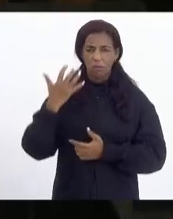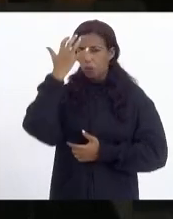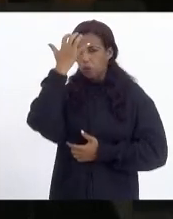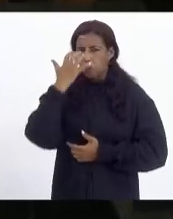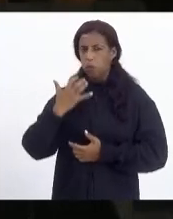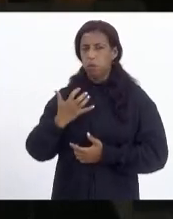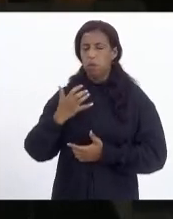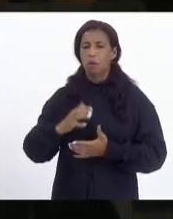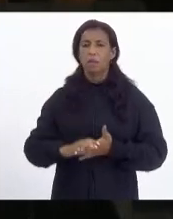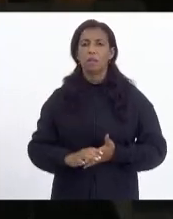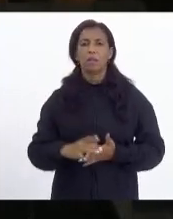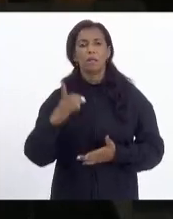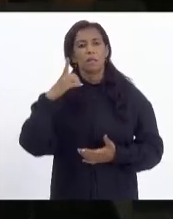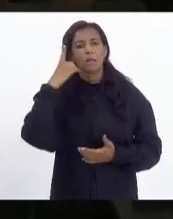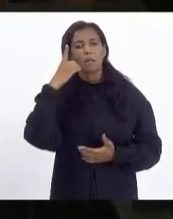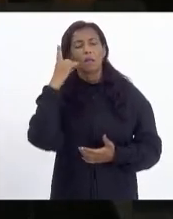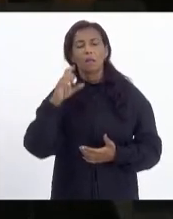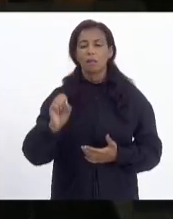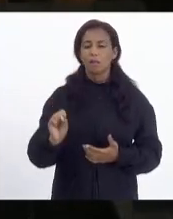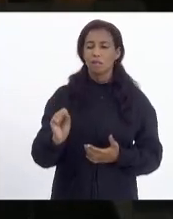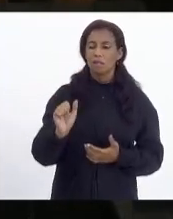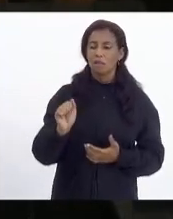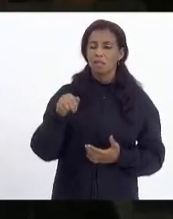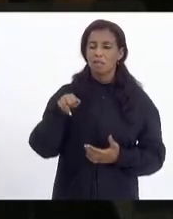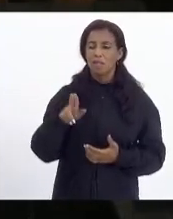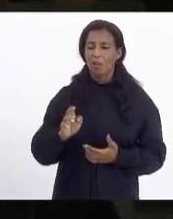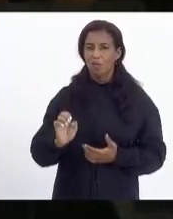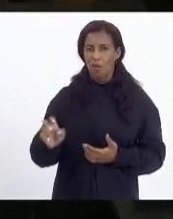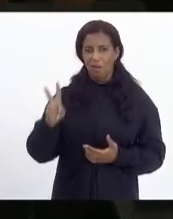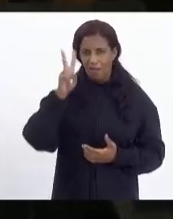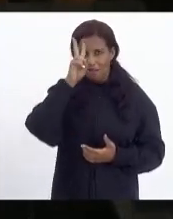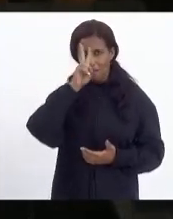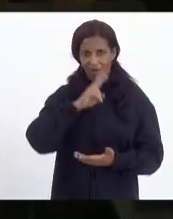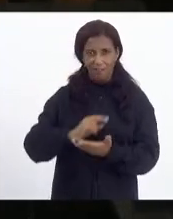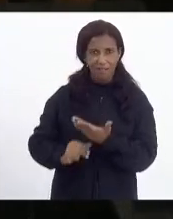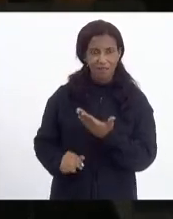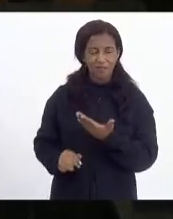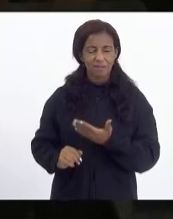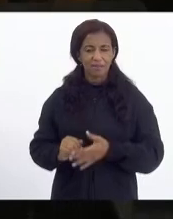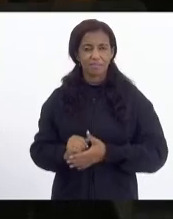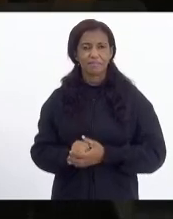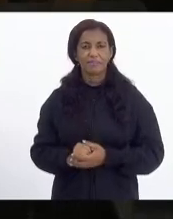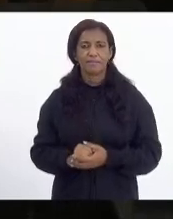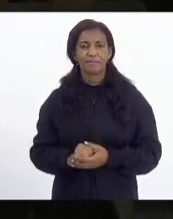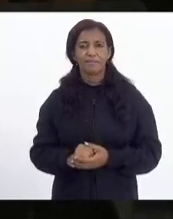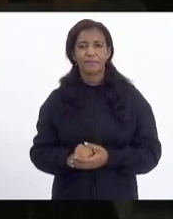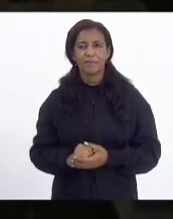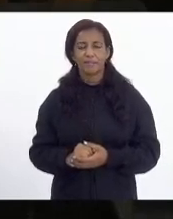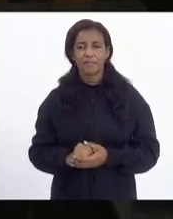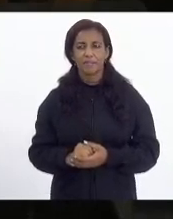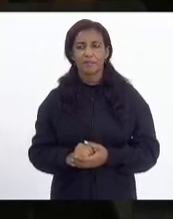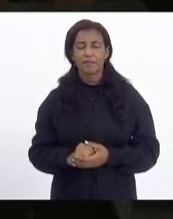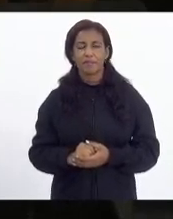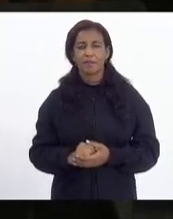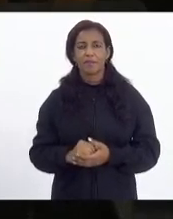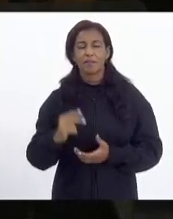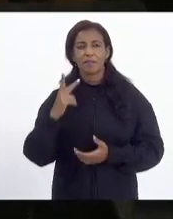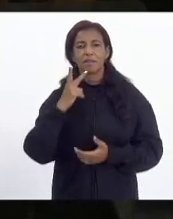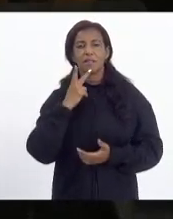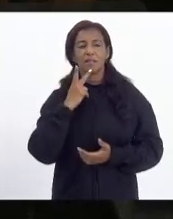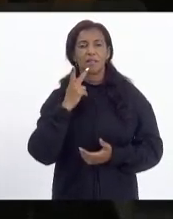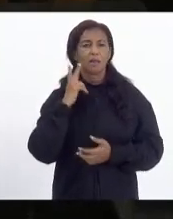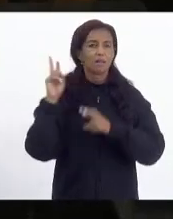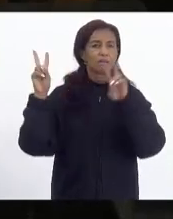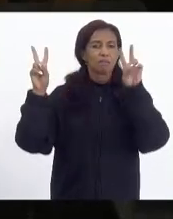Oi e o Deputado Samuel Malafaia de lembrar E aí o que dizer a respeito